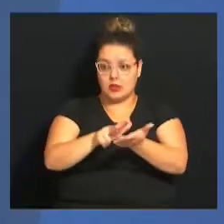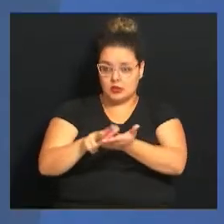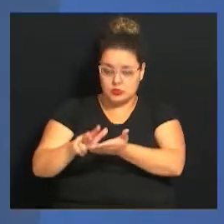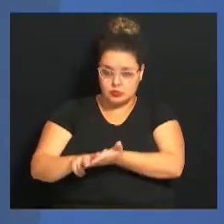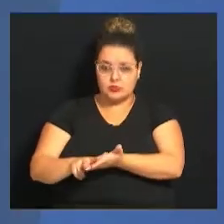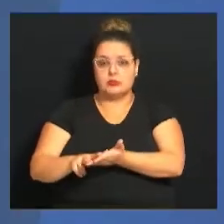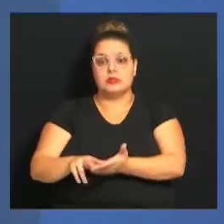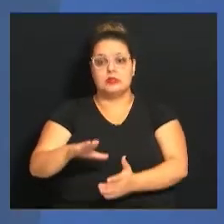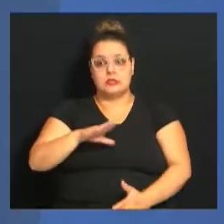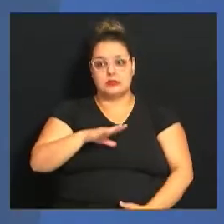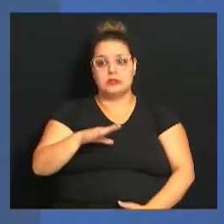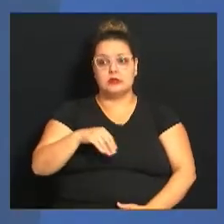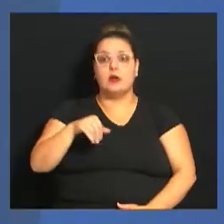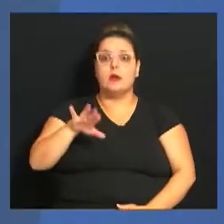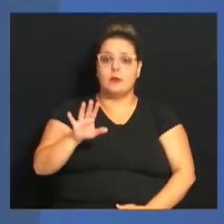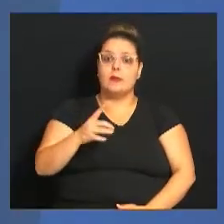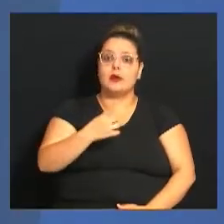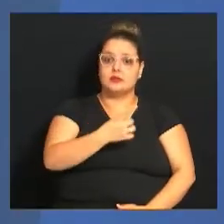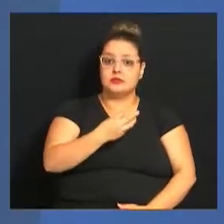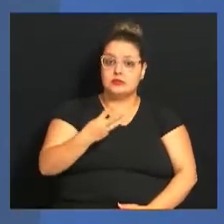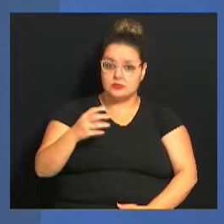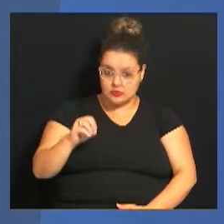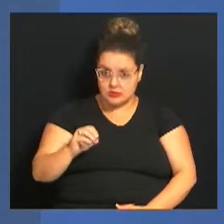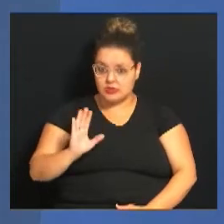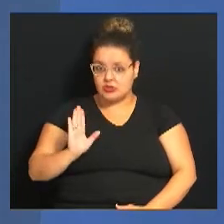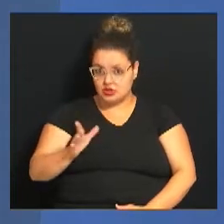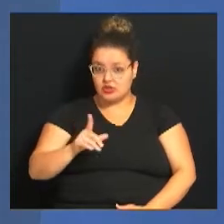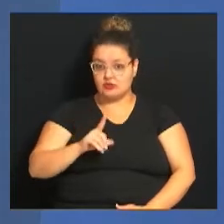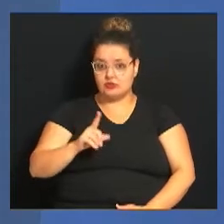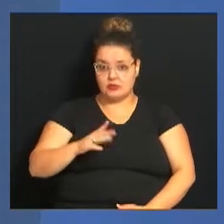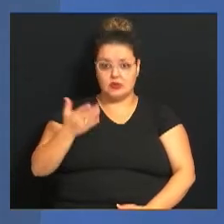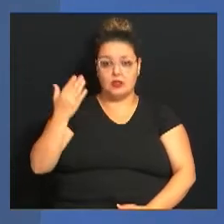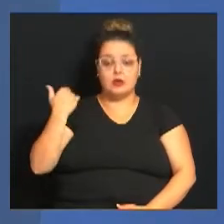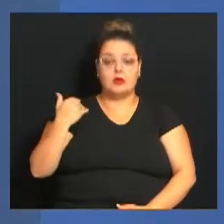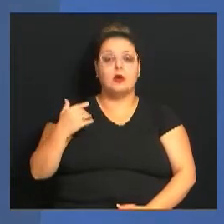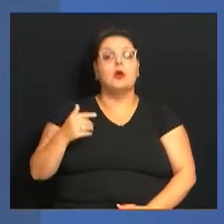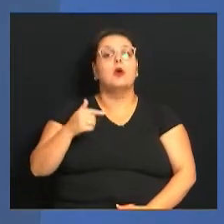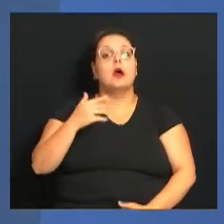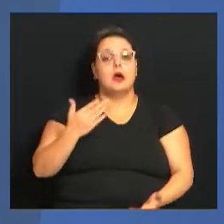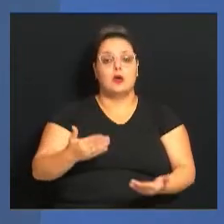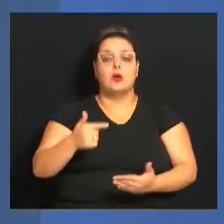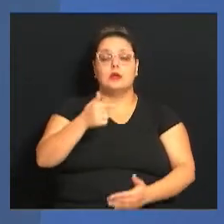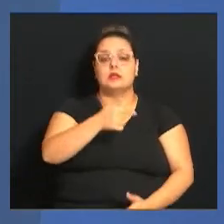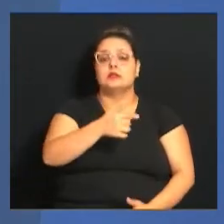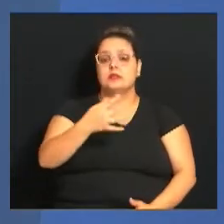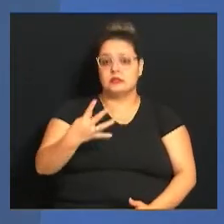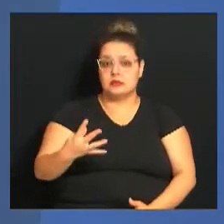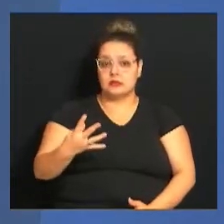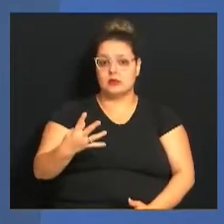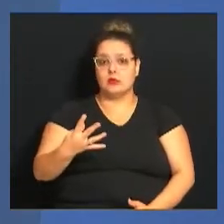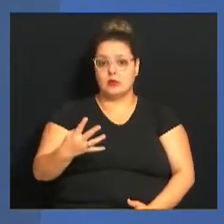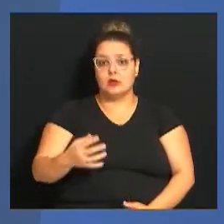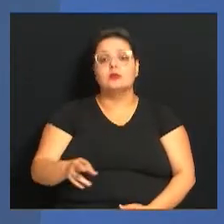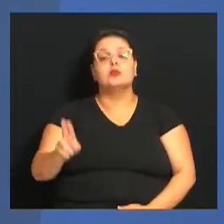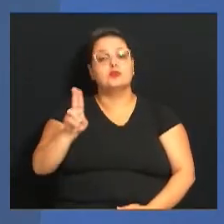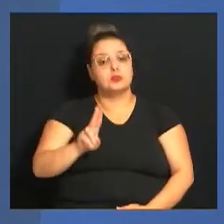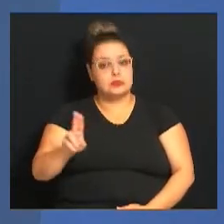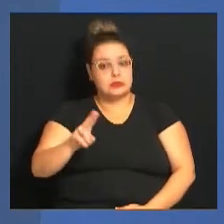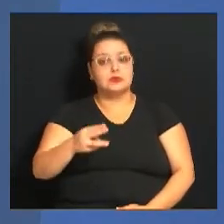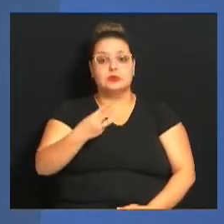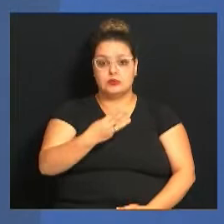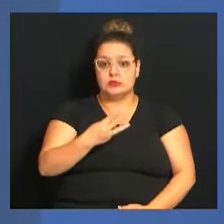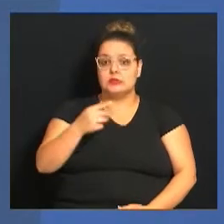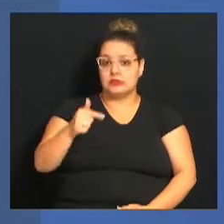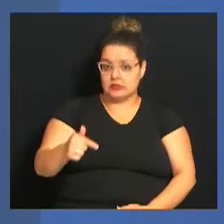até com mais de 130 aqui. Então, hoje a gente tem 74, 37 ocupados e